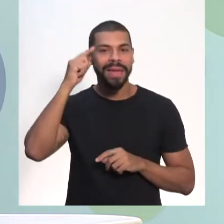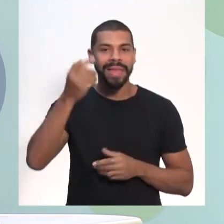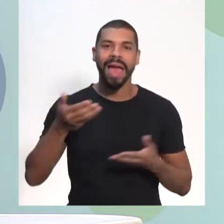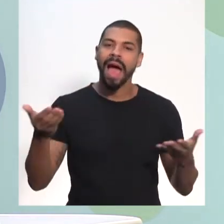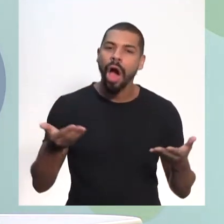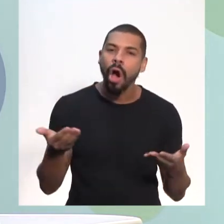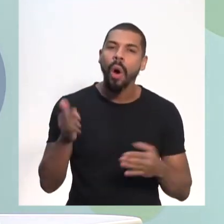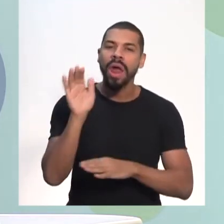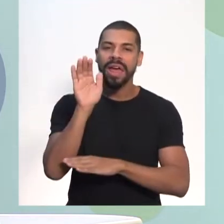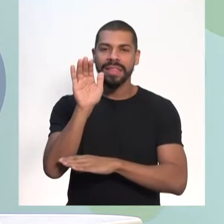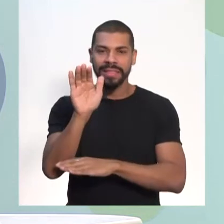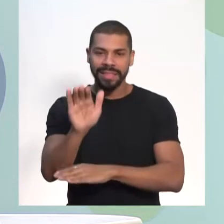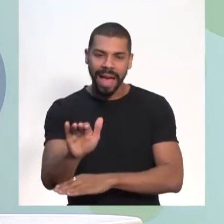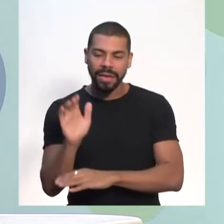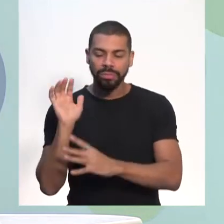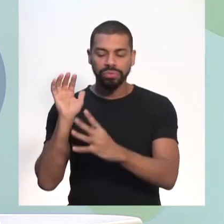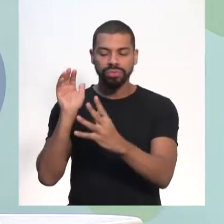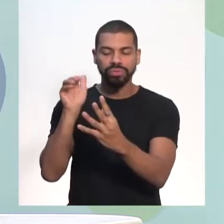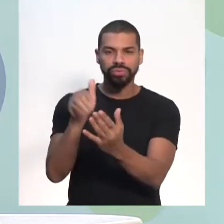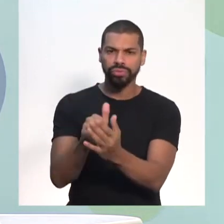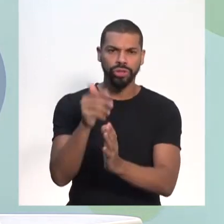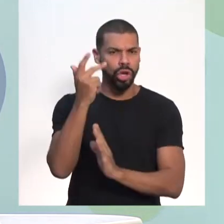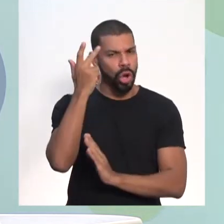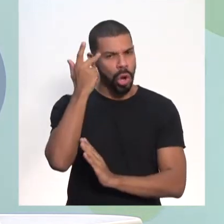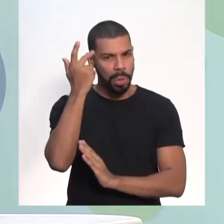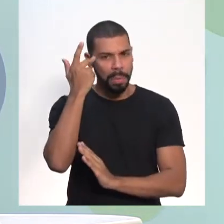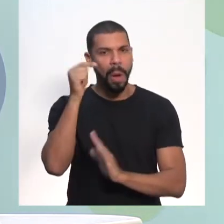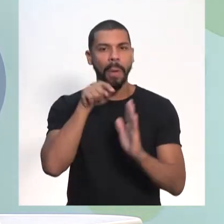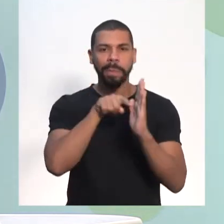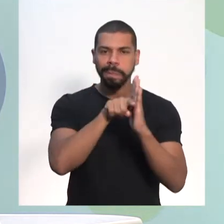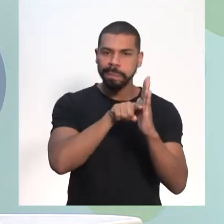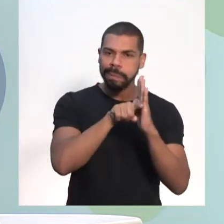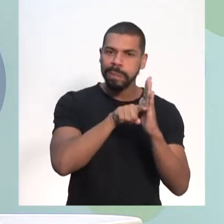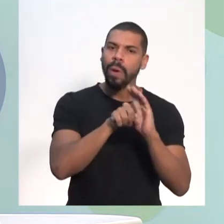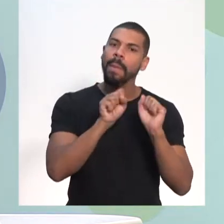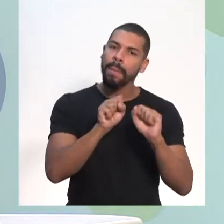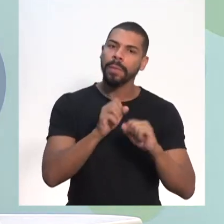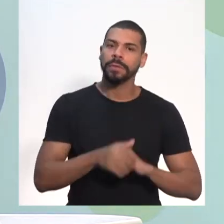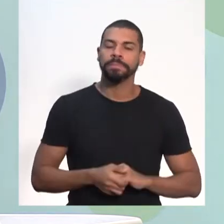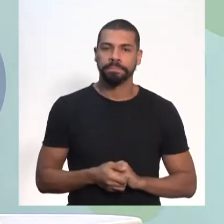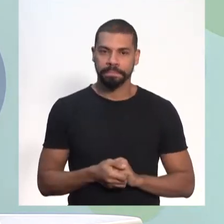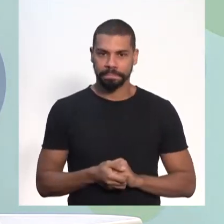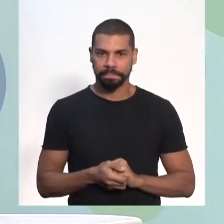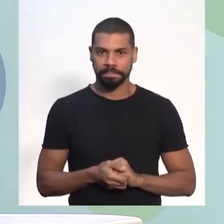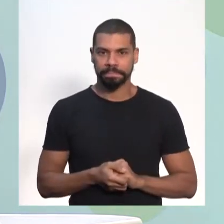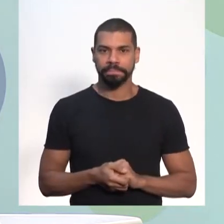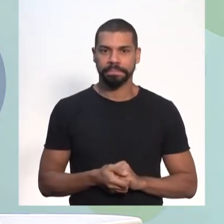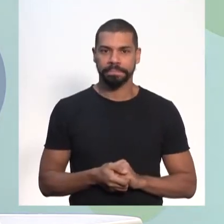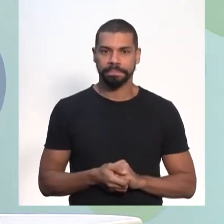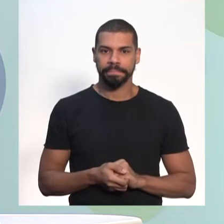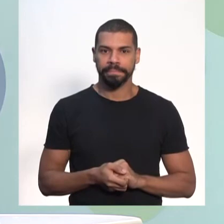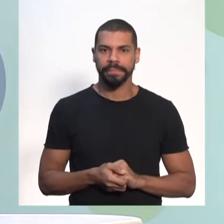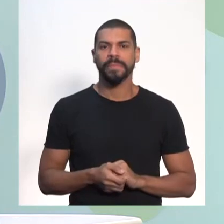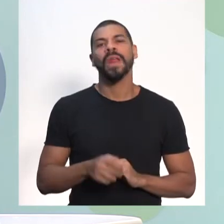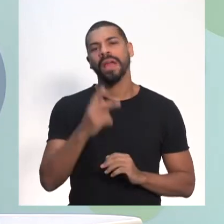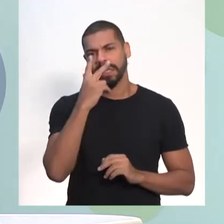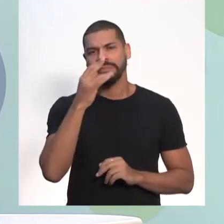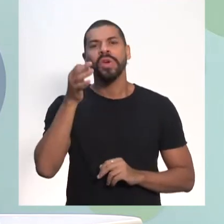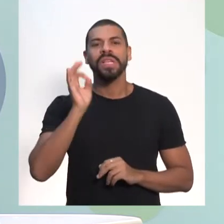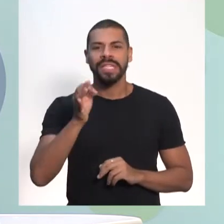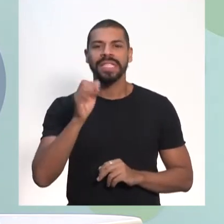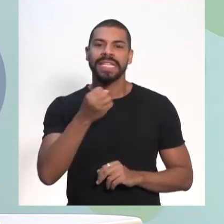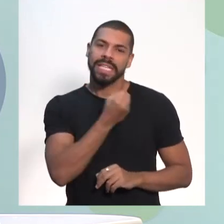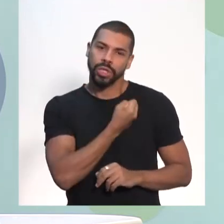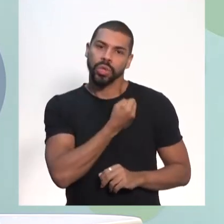no período da tarde, estivesse funcionando normalmente e o acesso fosse um pouco mais facilitado. Com certeza, esses números